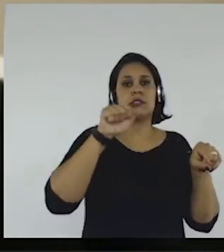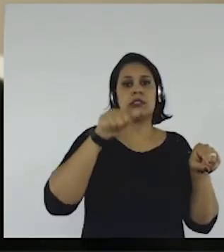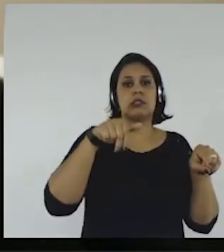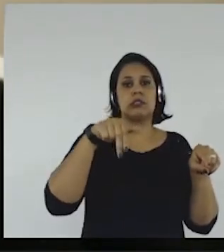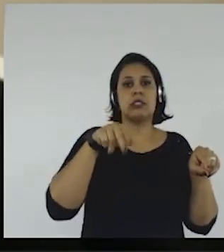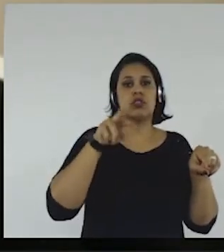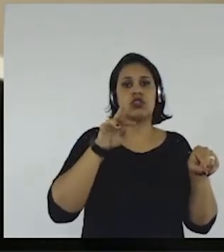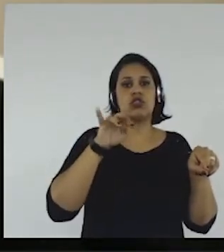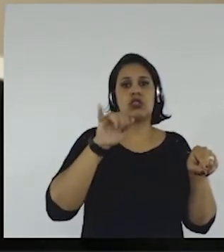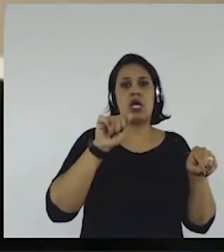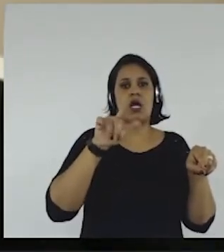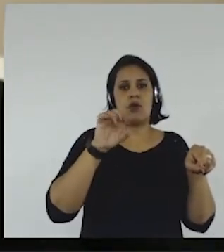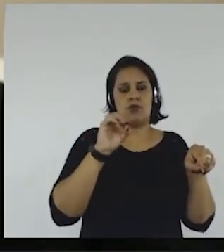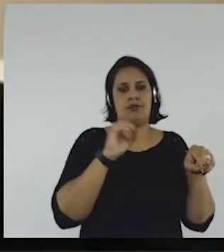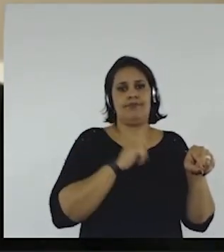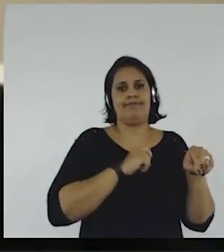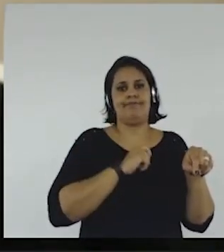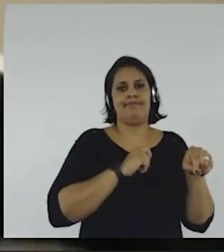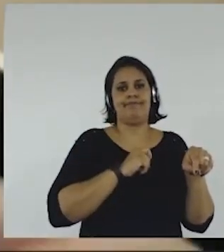Dantas,